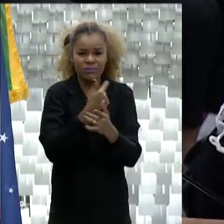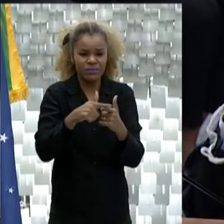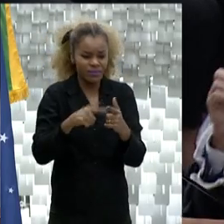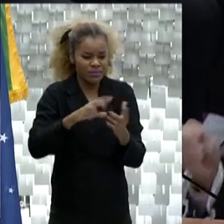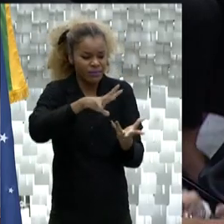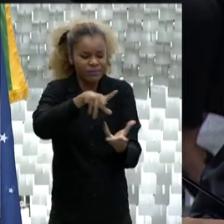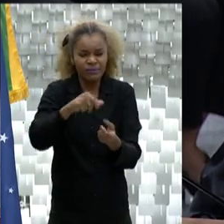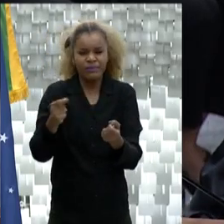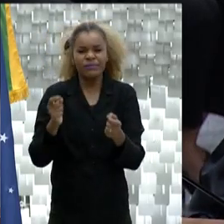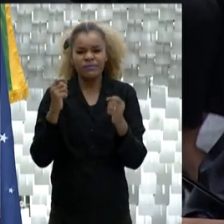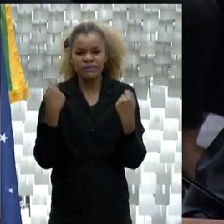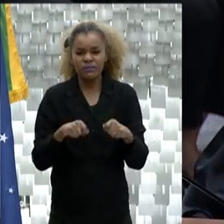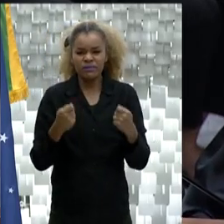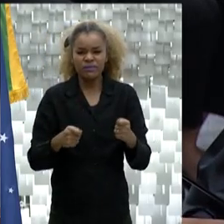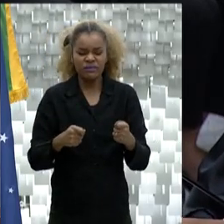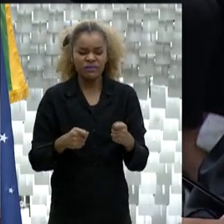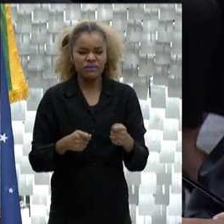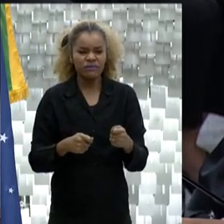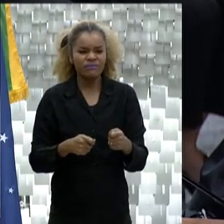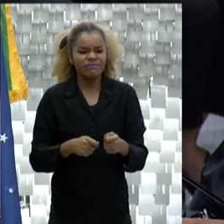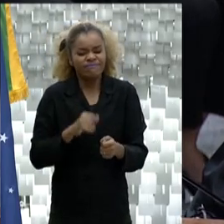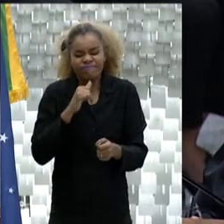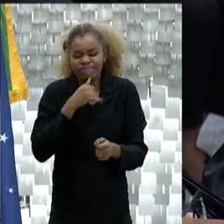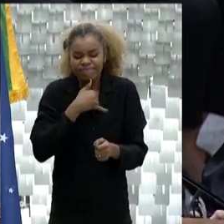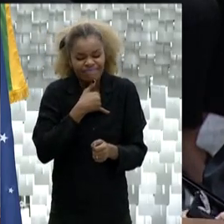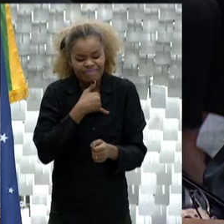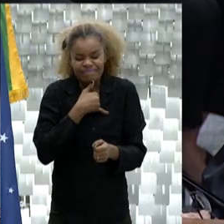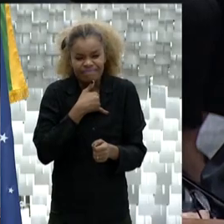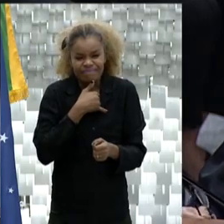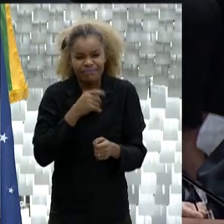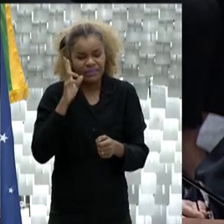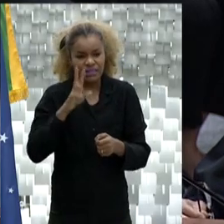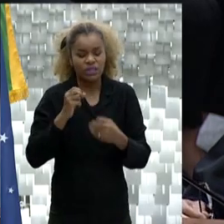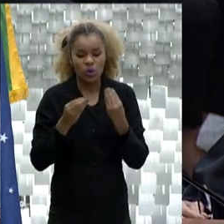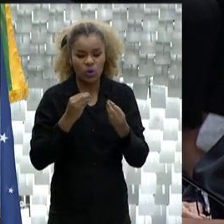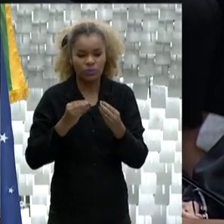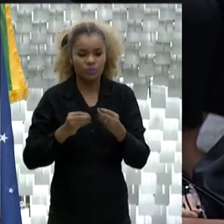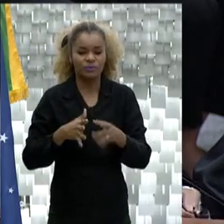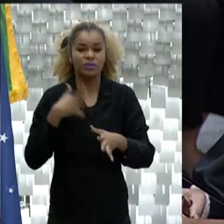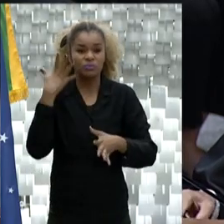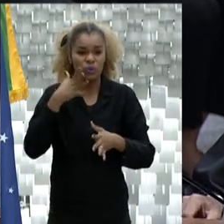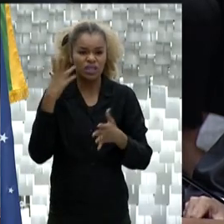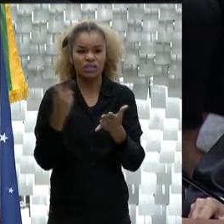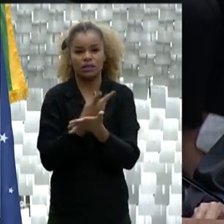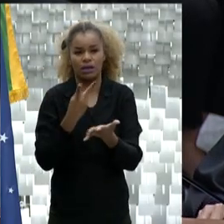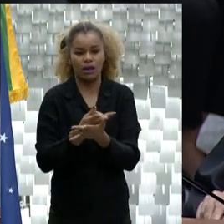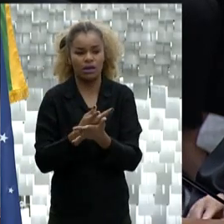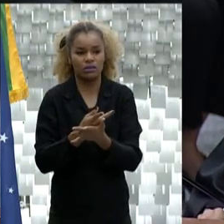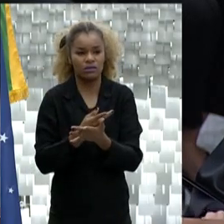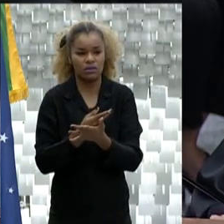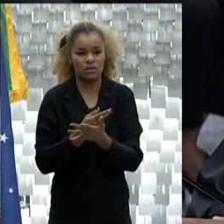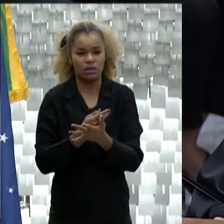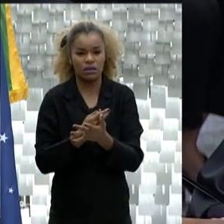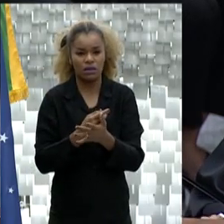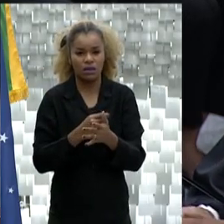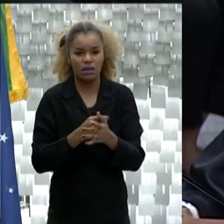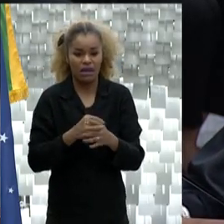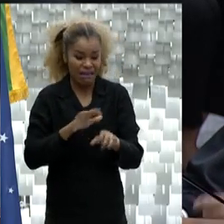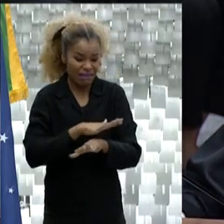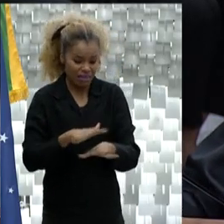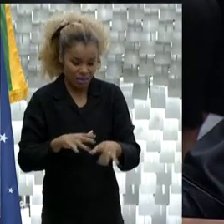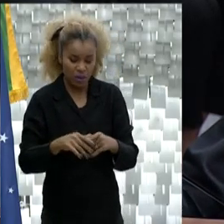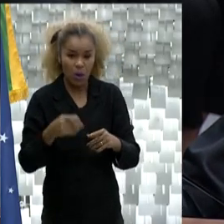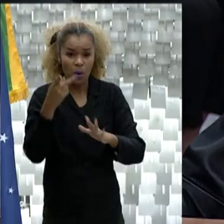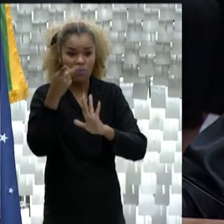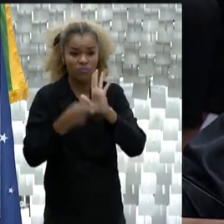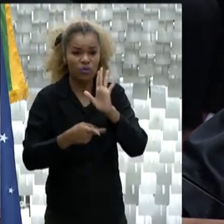requer. É lamentável como políticas equivocadas, megaprojetos econômicos, falta